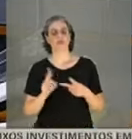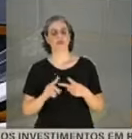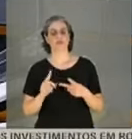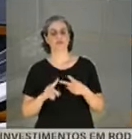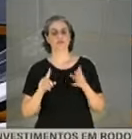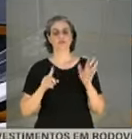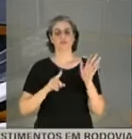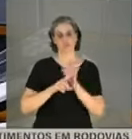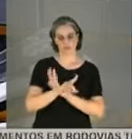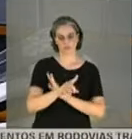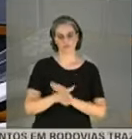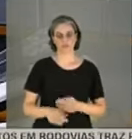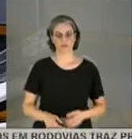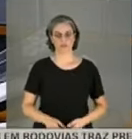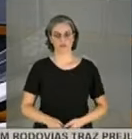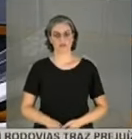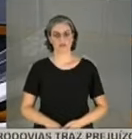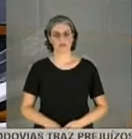senhor Maximiano, ao senhor.